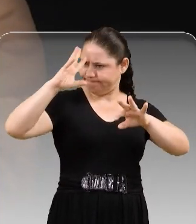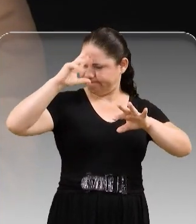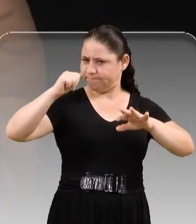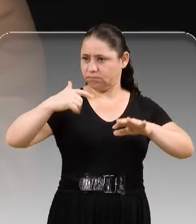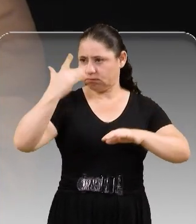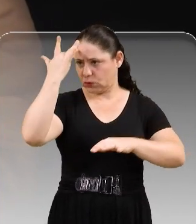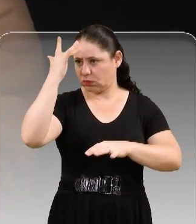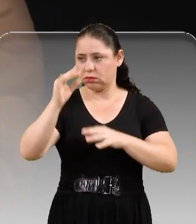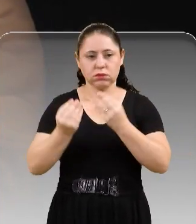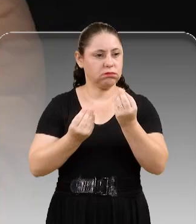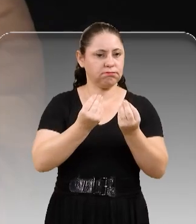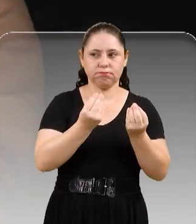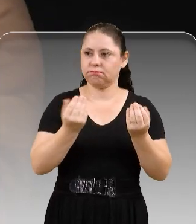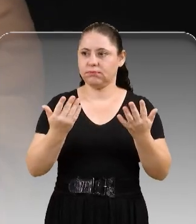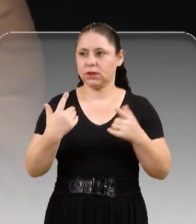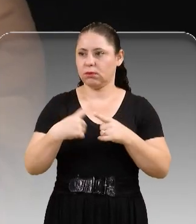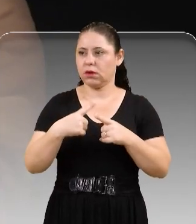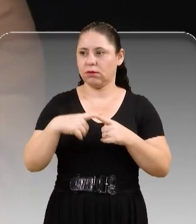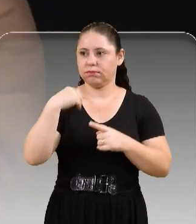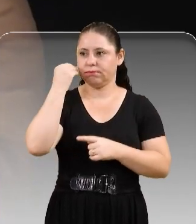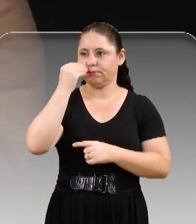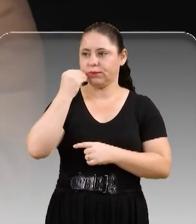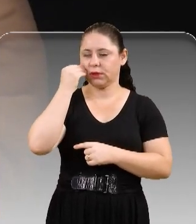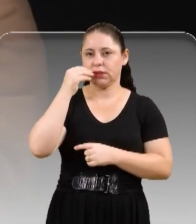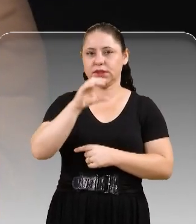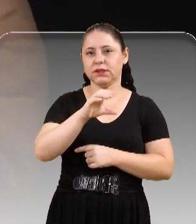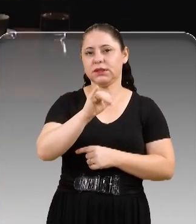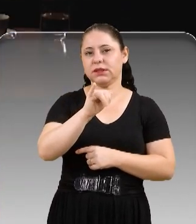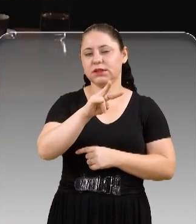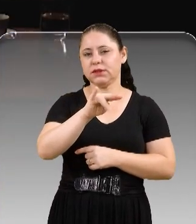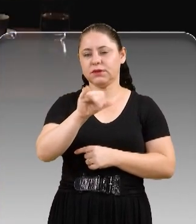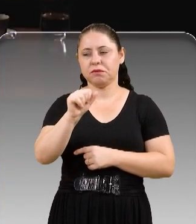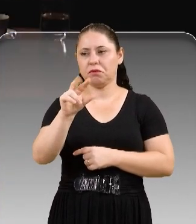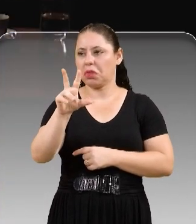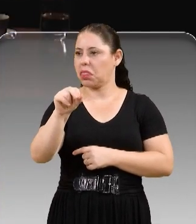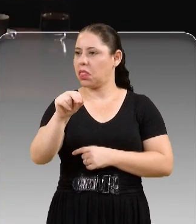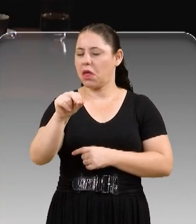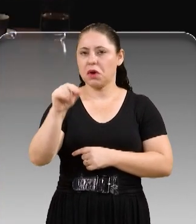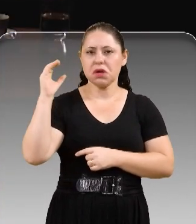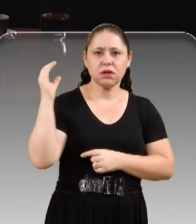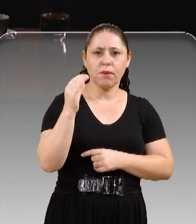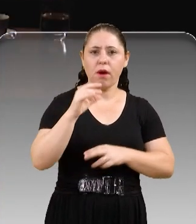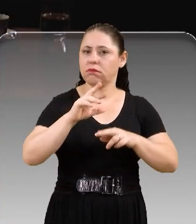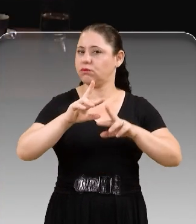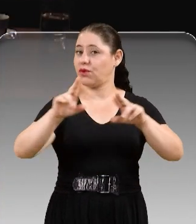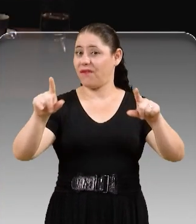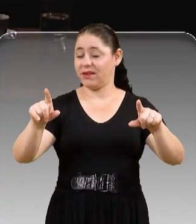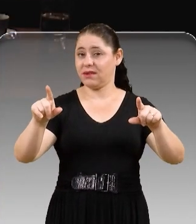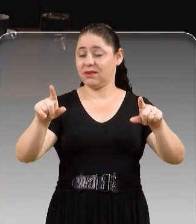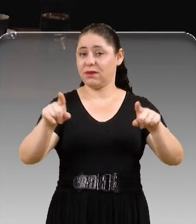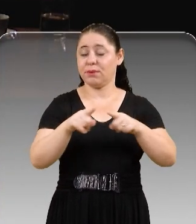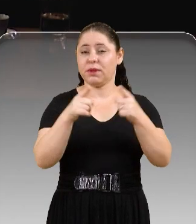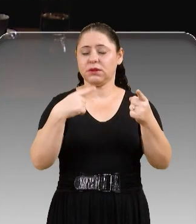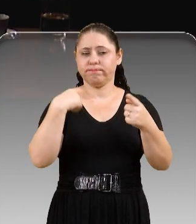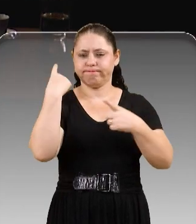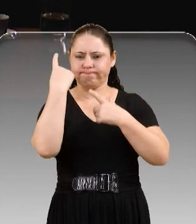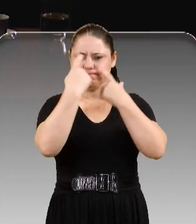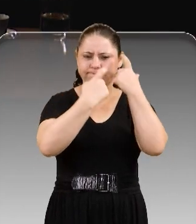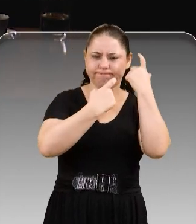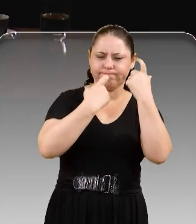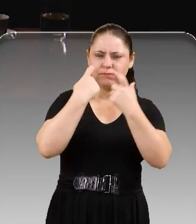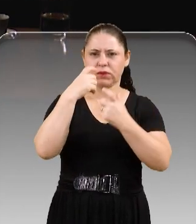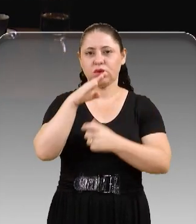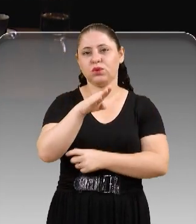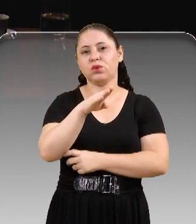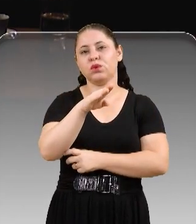júri, porque a minha advocacia era civil, né, não criminal. Mas aí eu tive a preocupação de levar o chamado burrinho, né? Então a